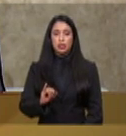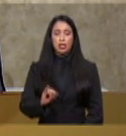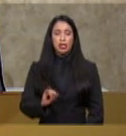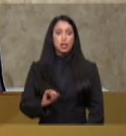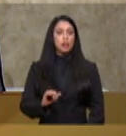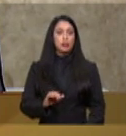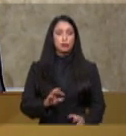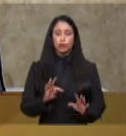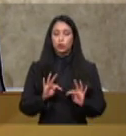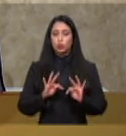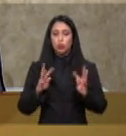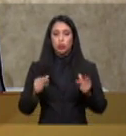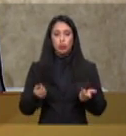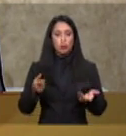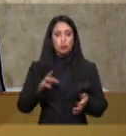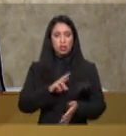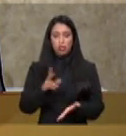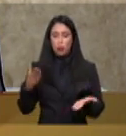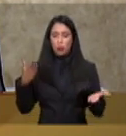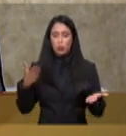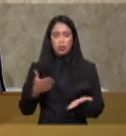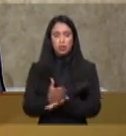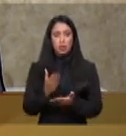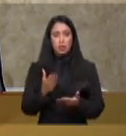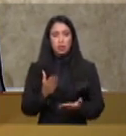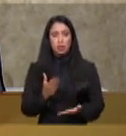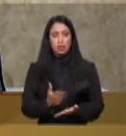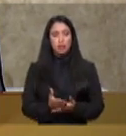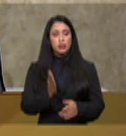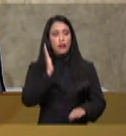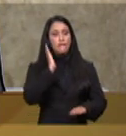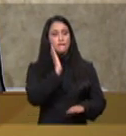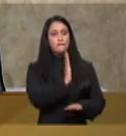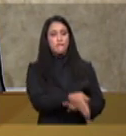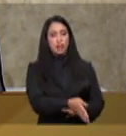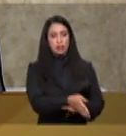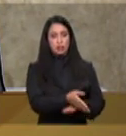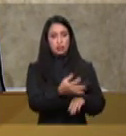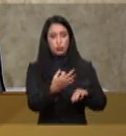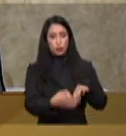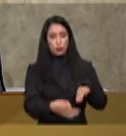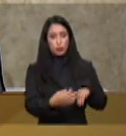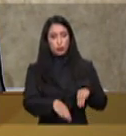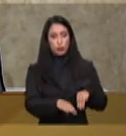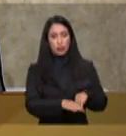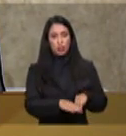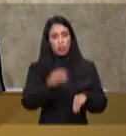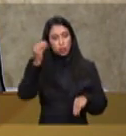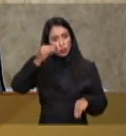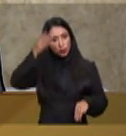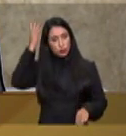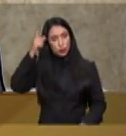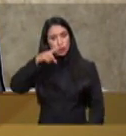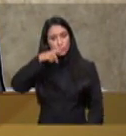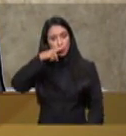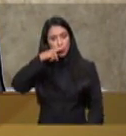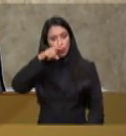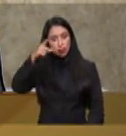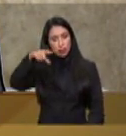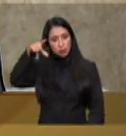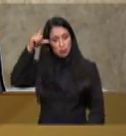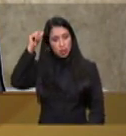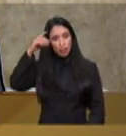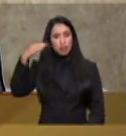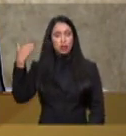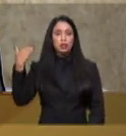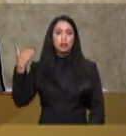totalmente improcedente, porque foram feitos dois pedidos, vencidos os ministros Luiz Fux, Edson Fachin, Roberto Barroso